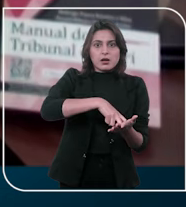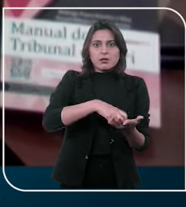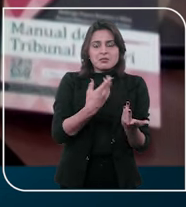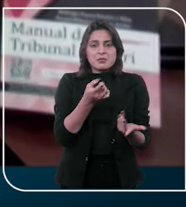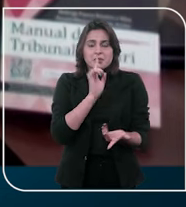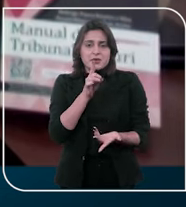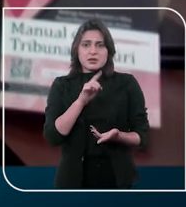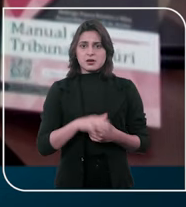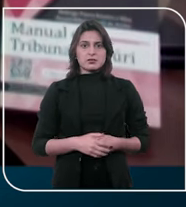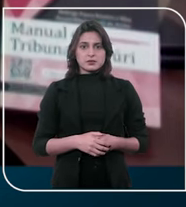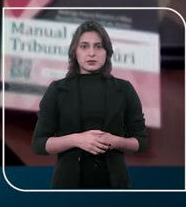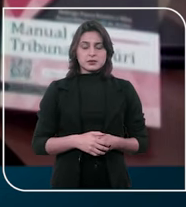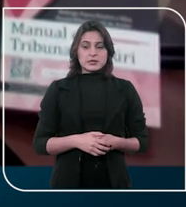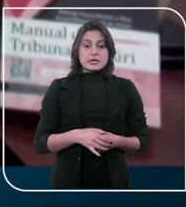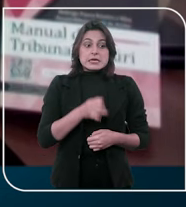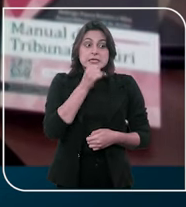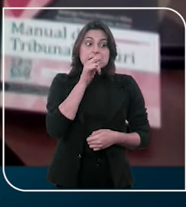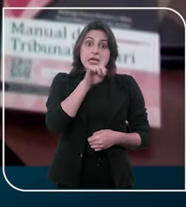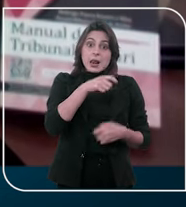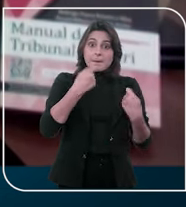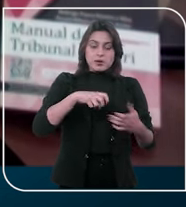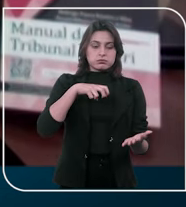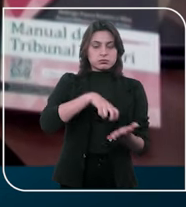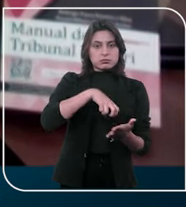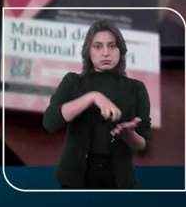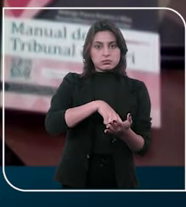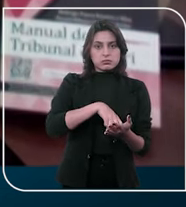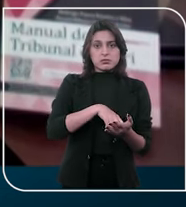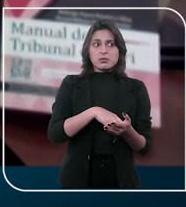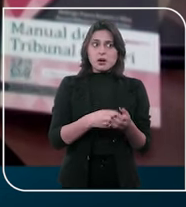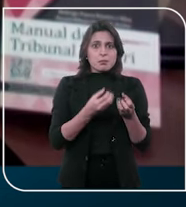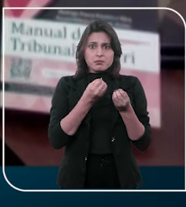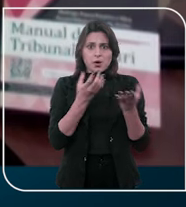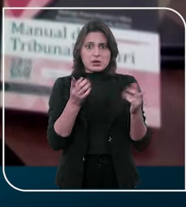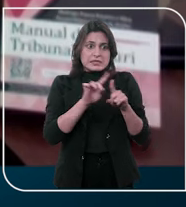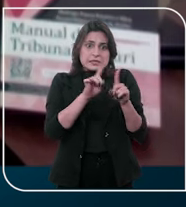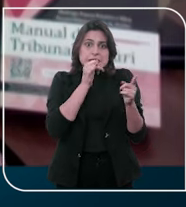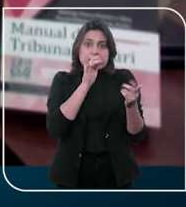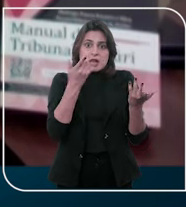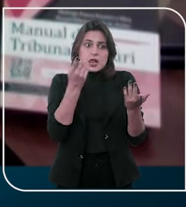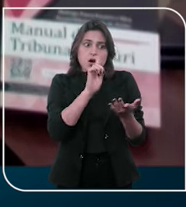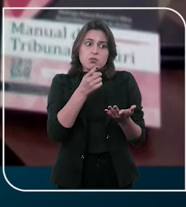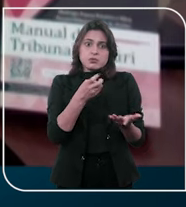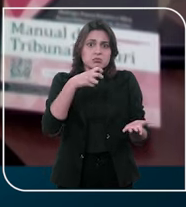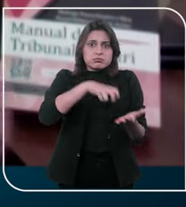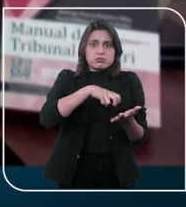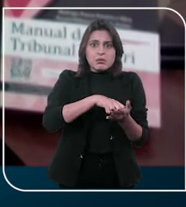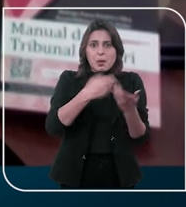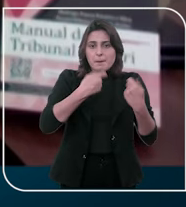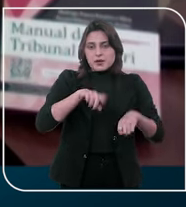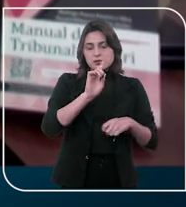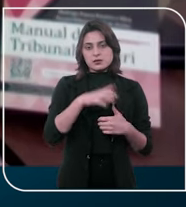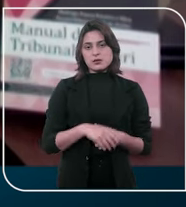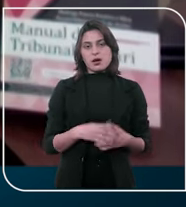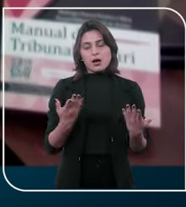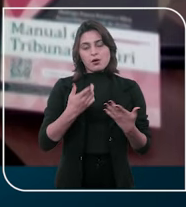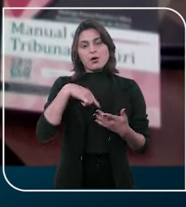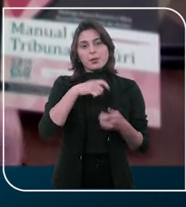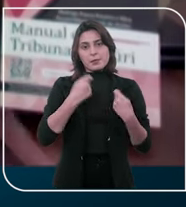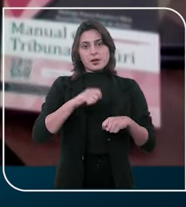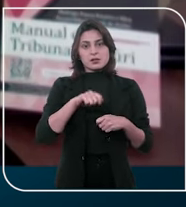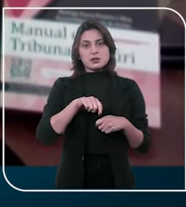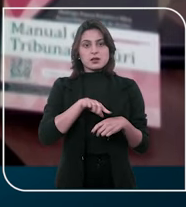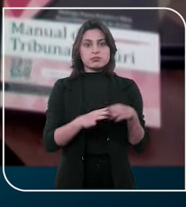responsabilizada, que seja. Se ela não deve, que não seja. Agora, nós temos que ter um processo penal justo. Se o processo penal